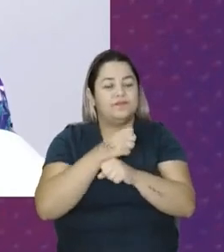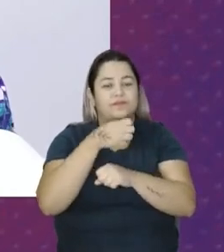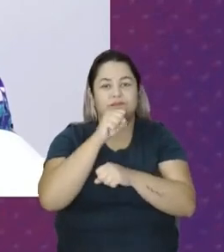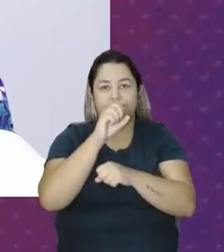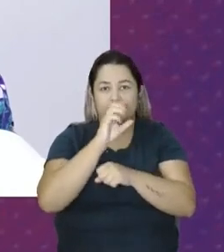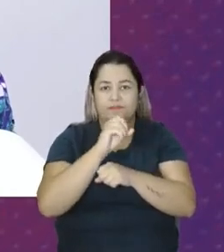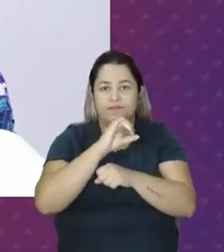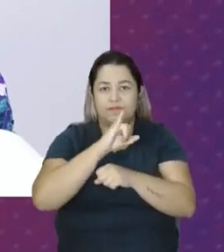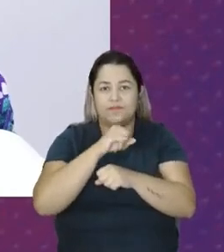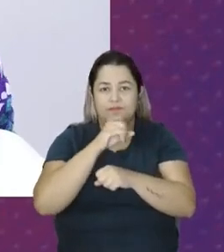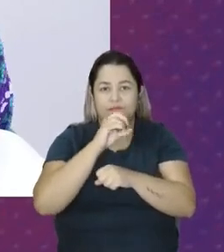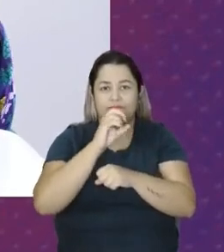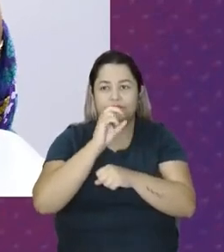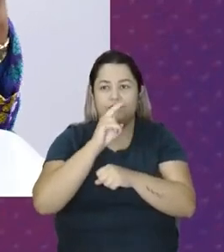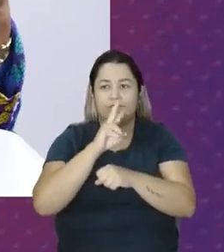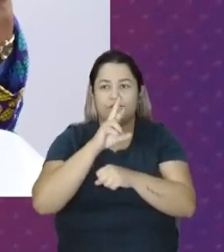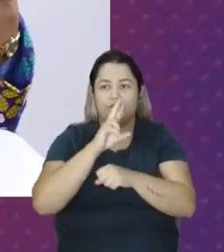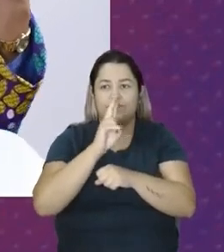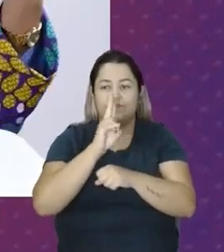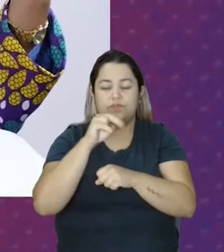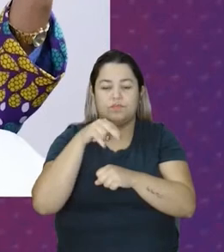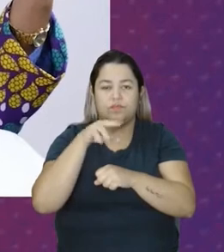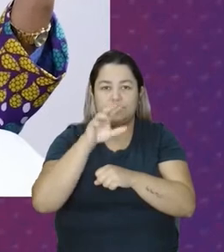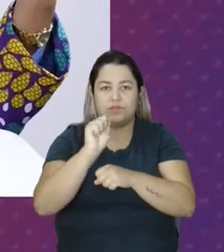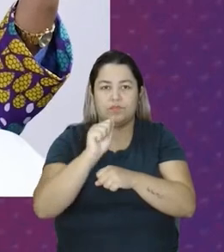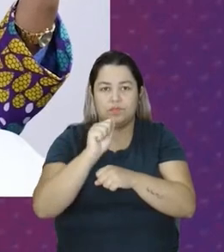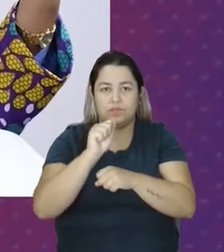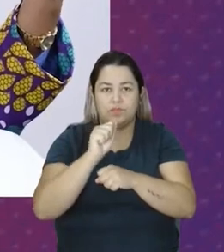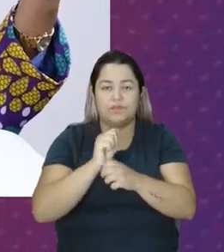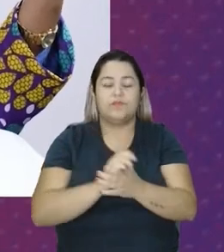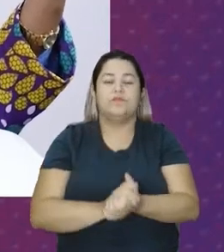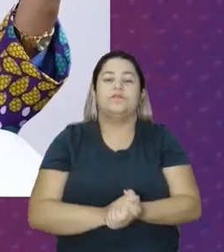Juruna, né? E a gente tem, olha,